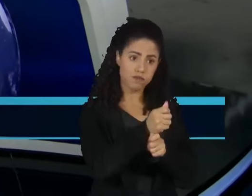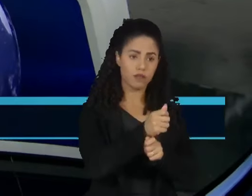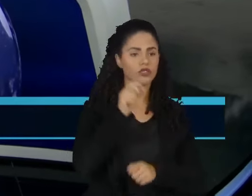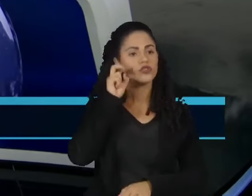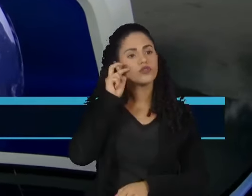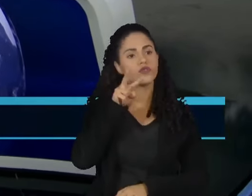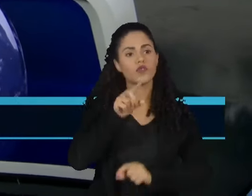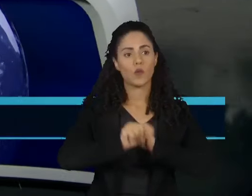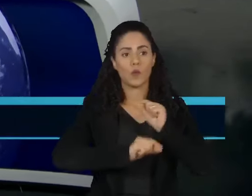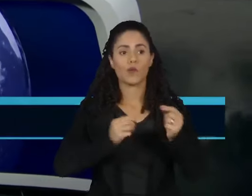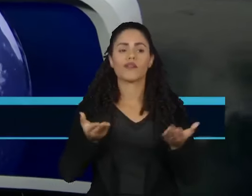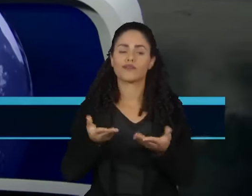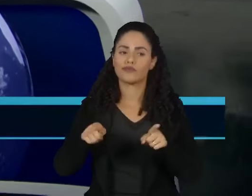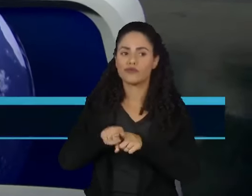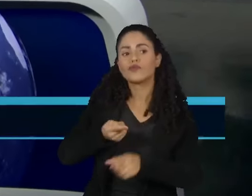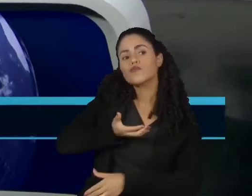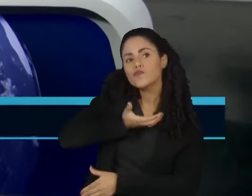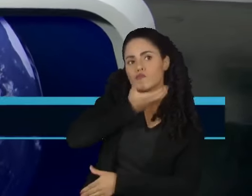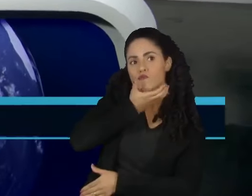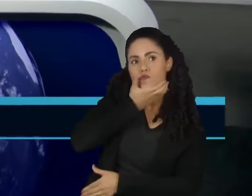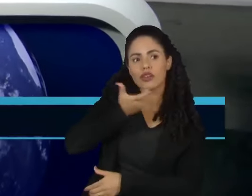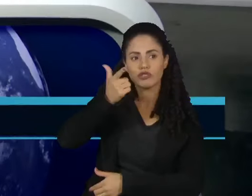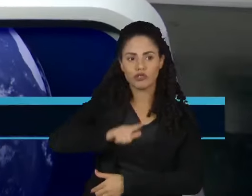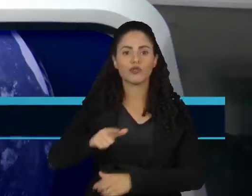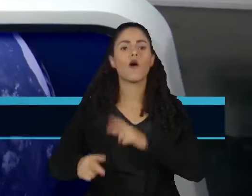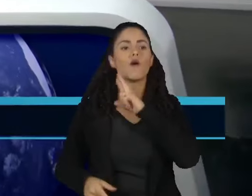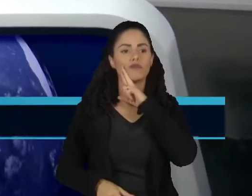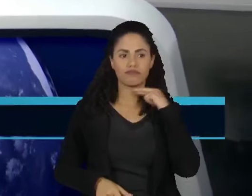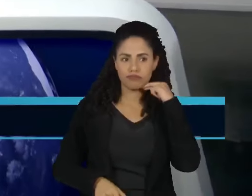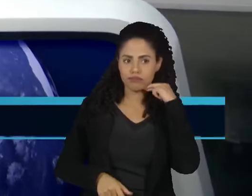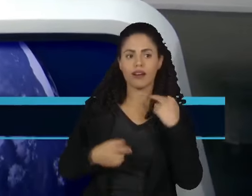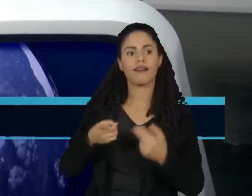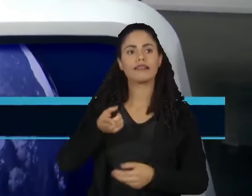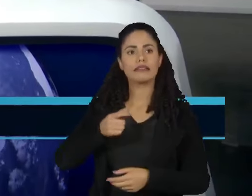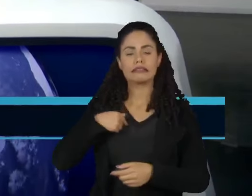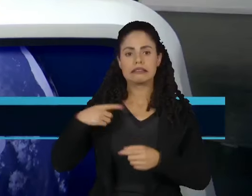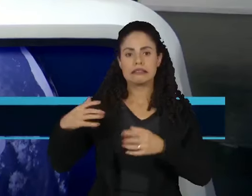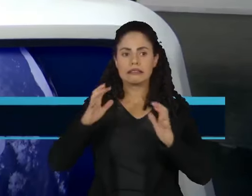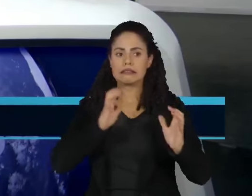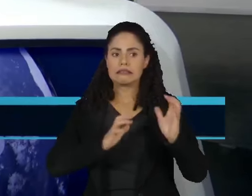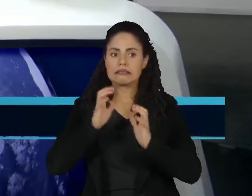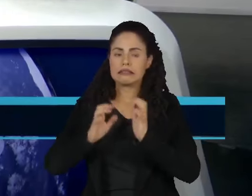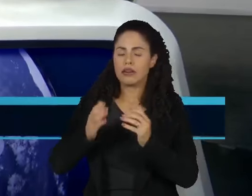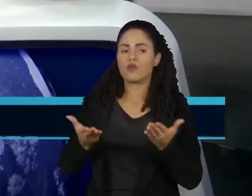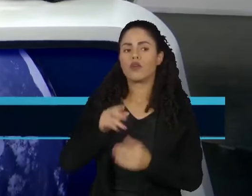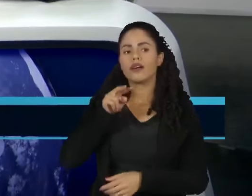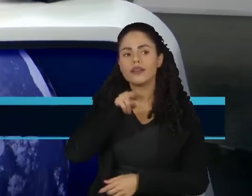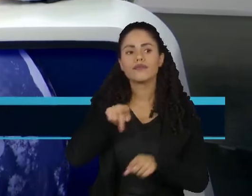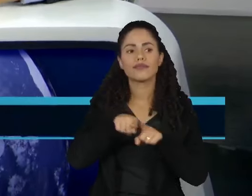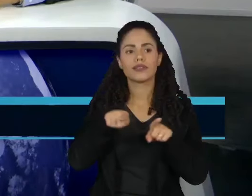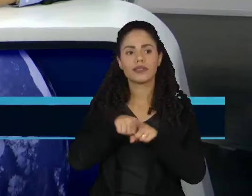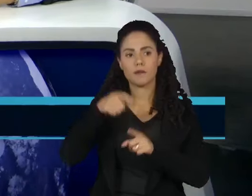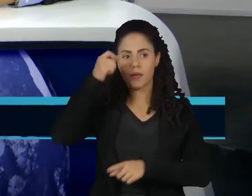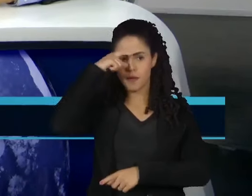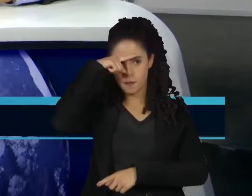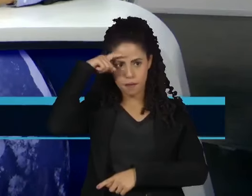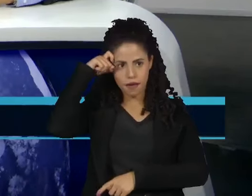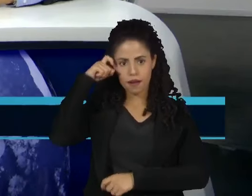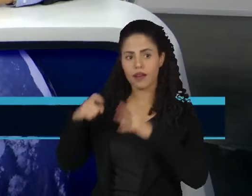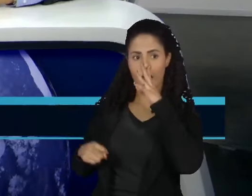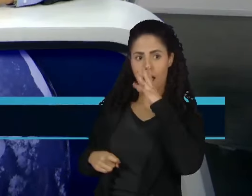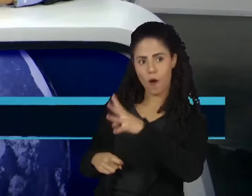aí Nunes e Marçal protagonizando uma briga ali, uma discussão acalorada e essa cena da Marina acusando a Tabata que